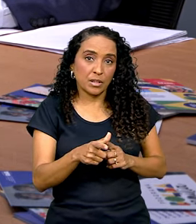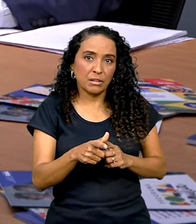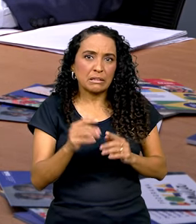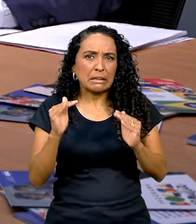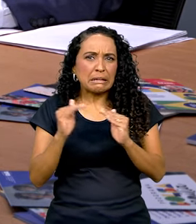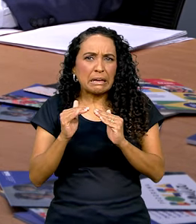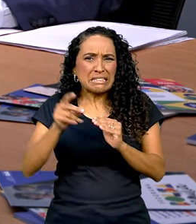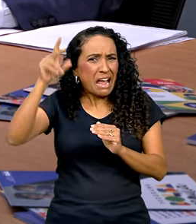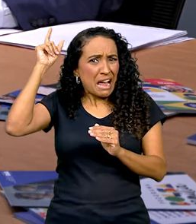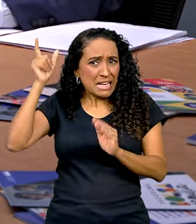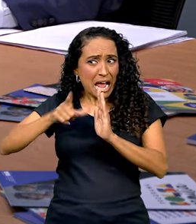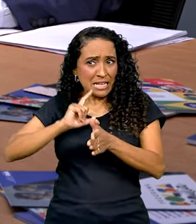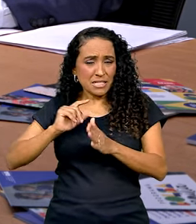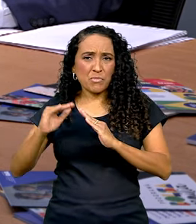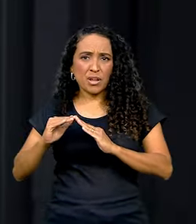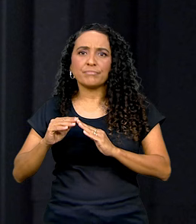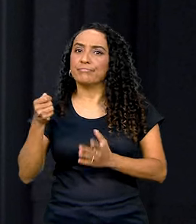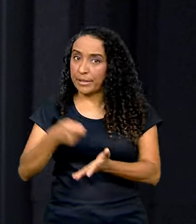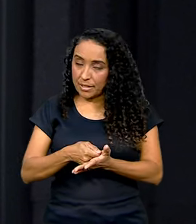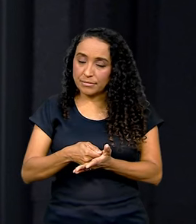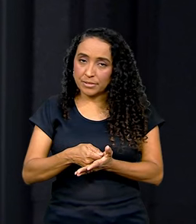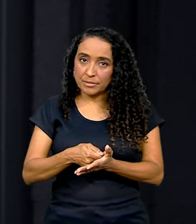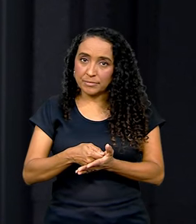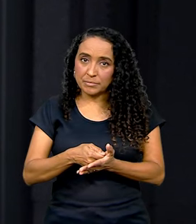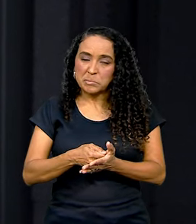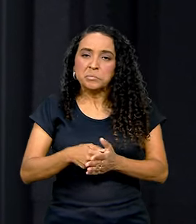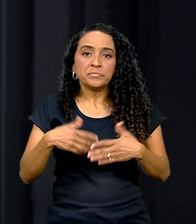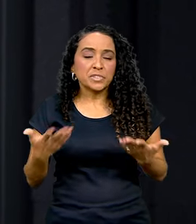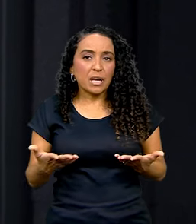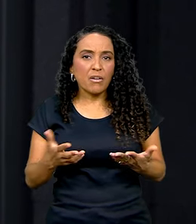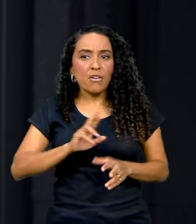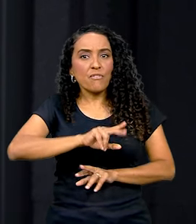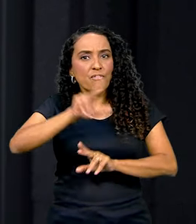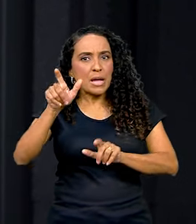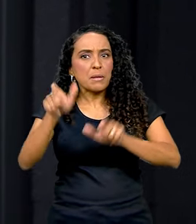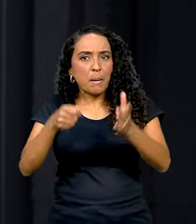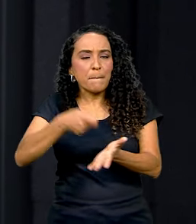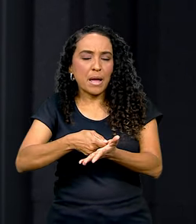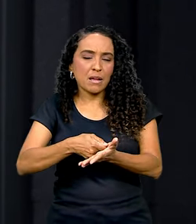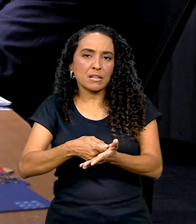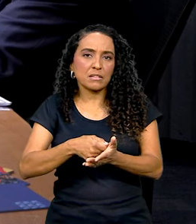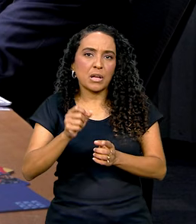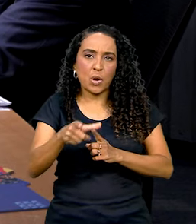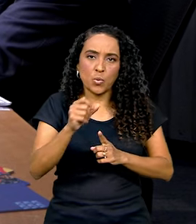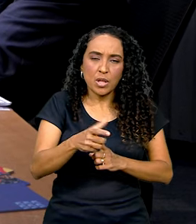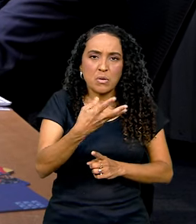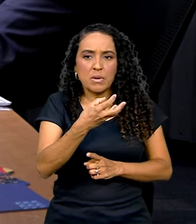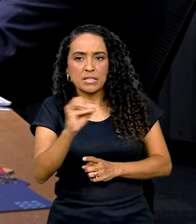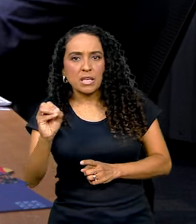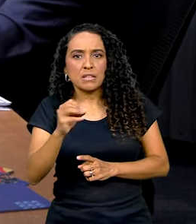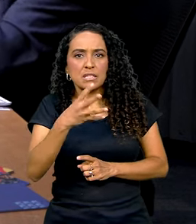aluguel lá naquela casinha que ela morava ainda assim pagava Então muitos paga aluguel 4 400